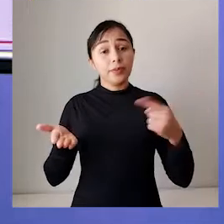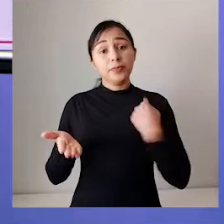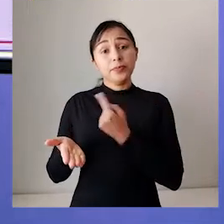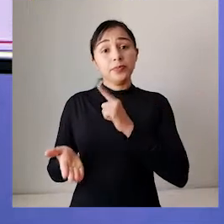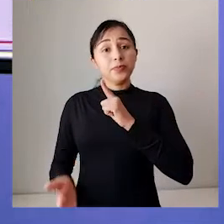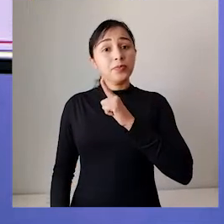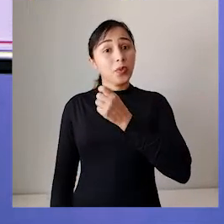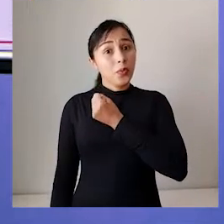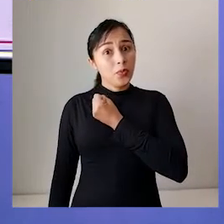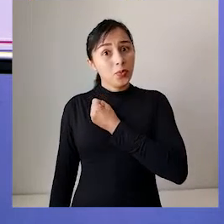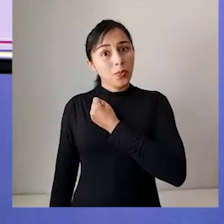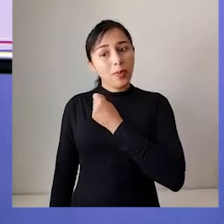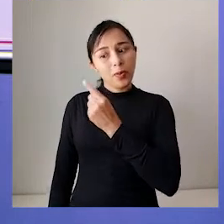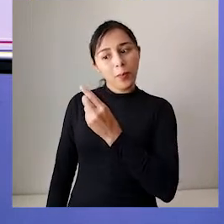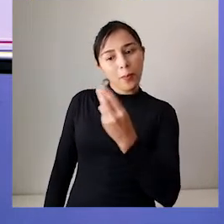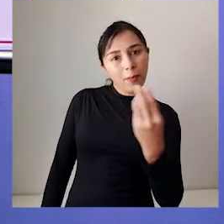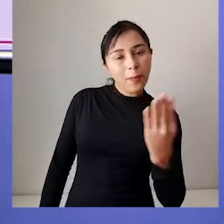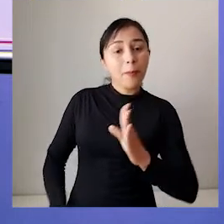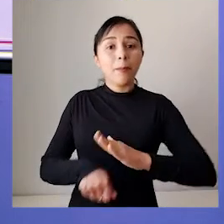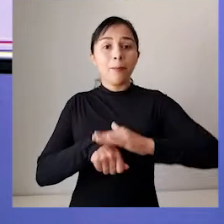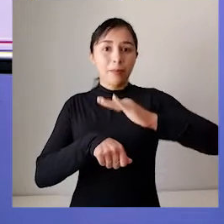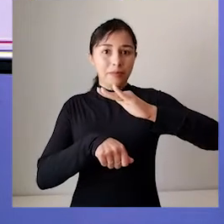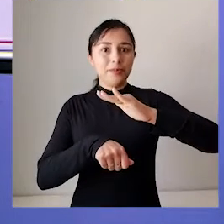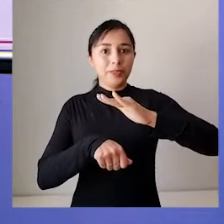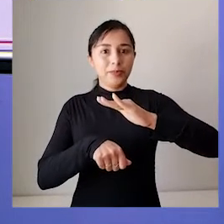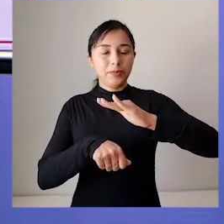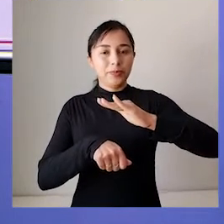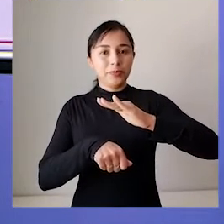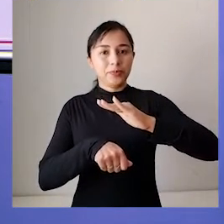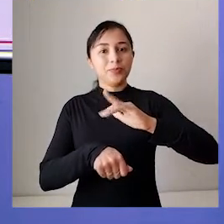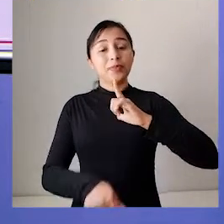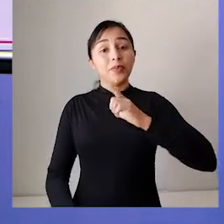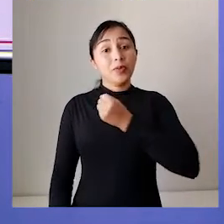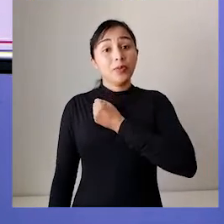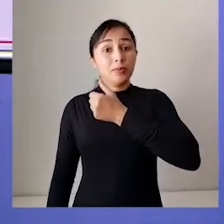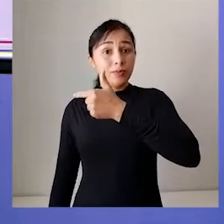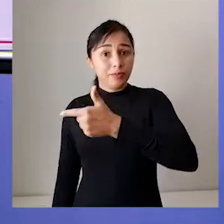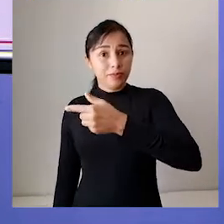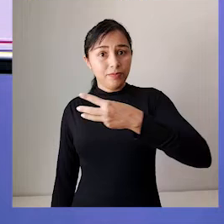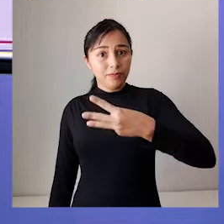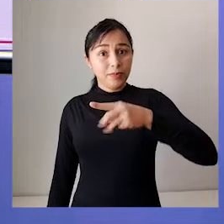Aqui nós temos um numeral com mais algarismos. Então, nós temos o